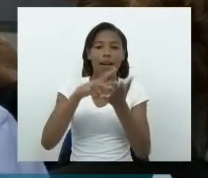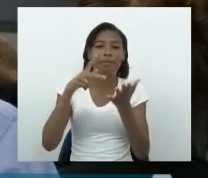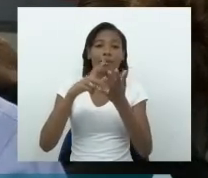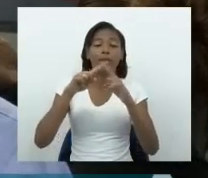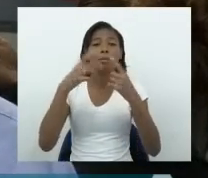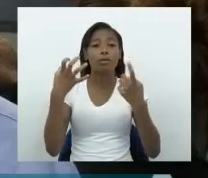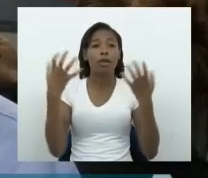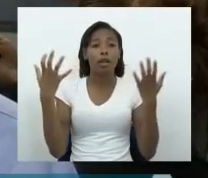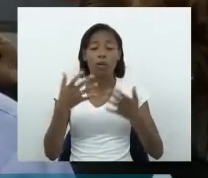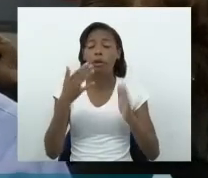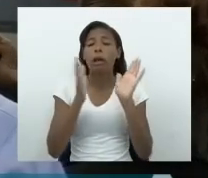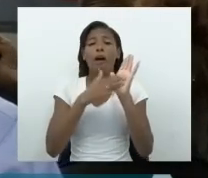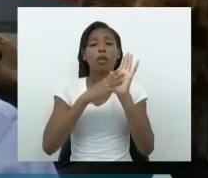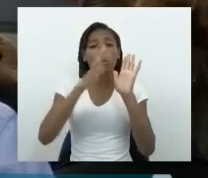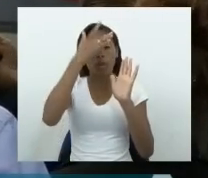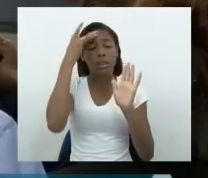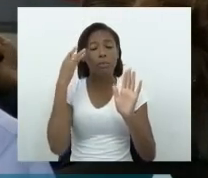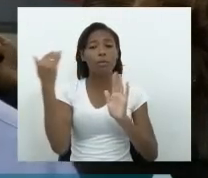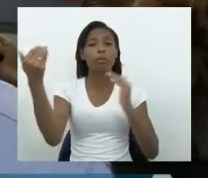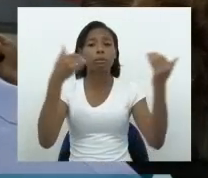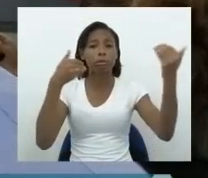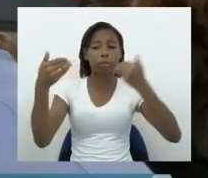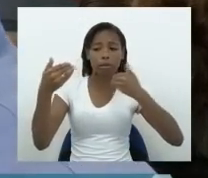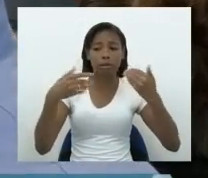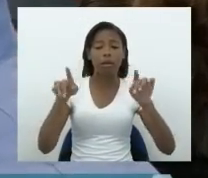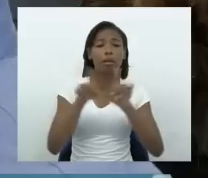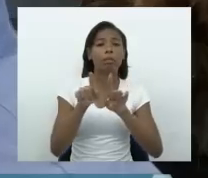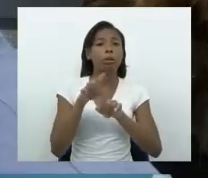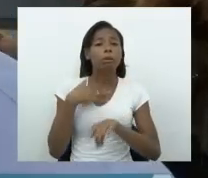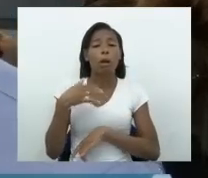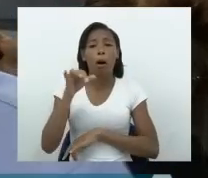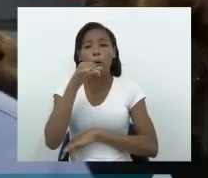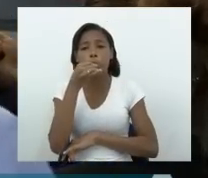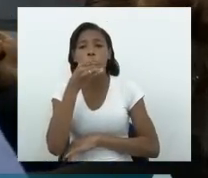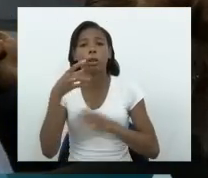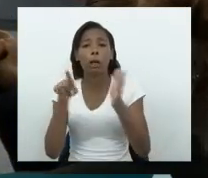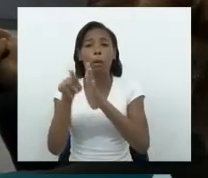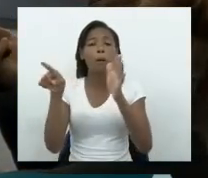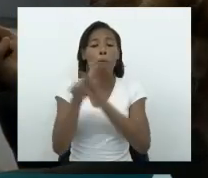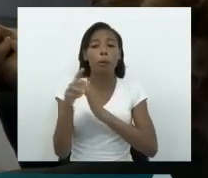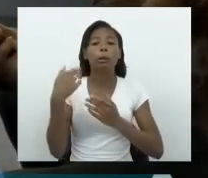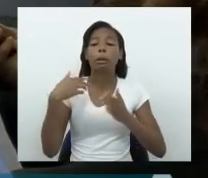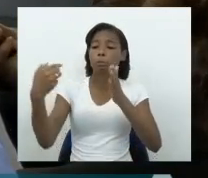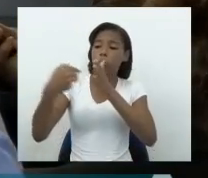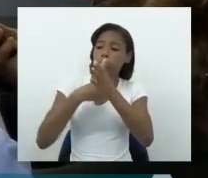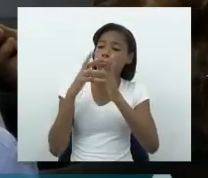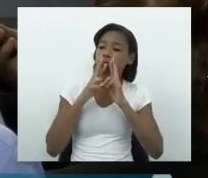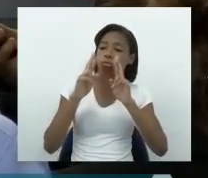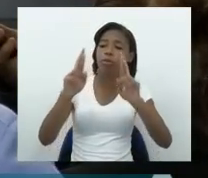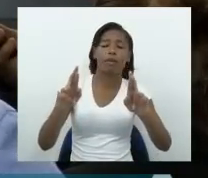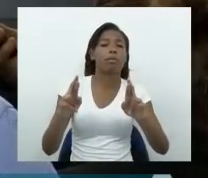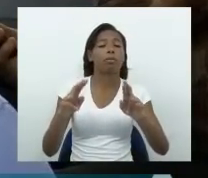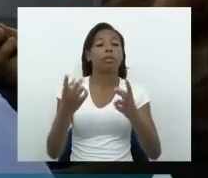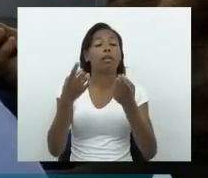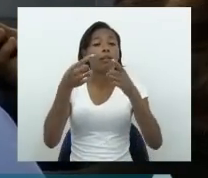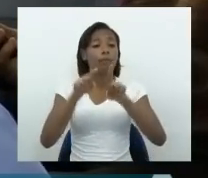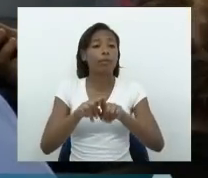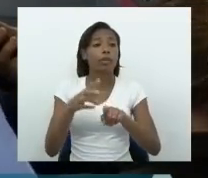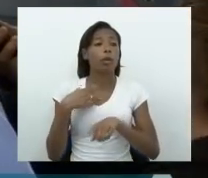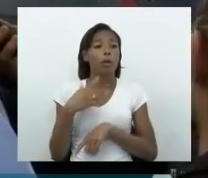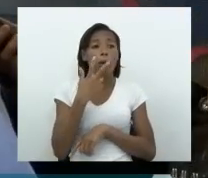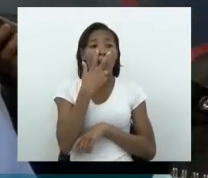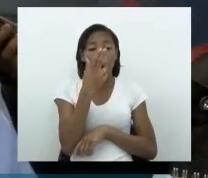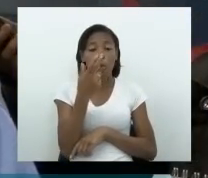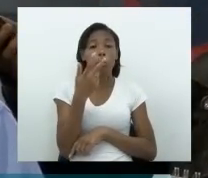quero aqui elogiar aqueles que vieram do debate, que tiveram a oportunidade de perguntar e ser perguntado. Portanto, eu considero